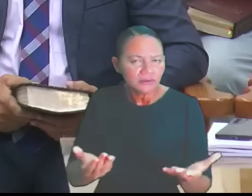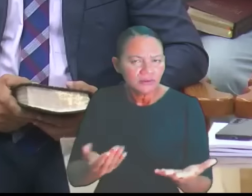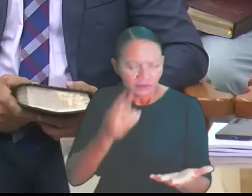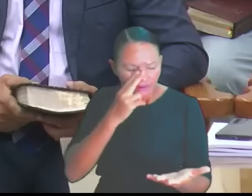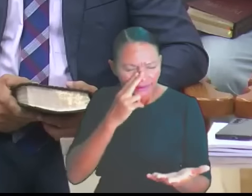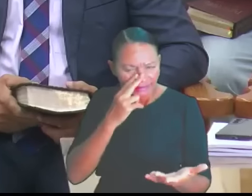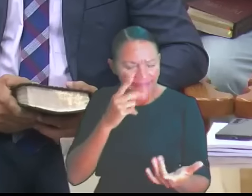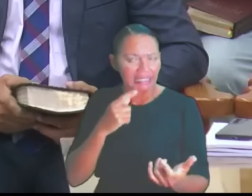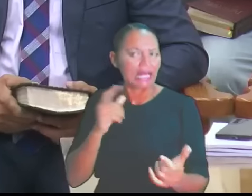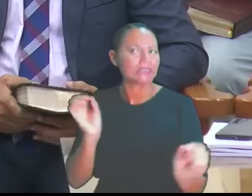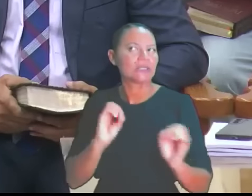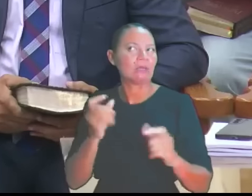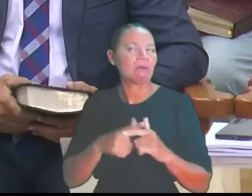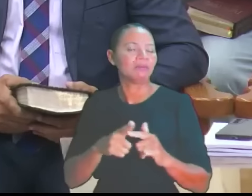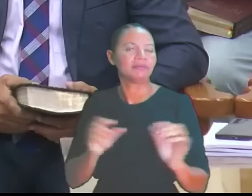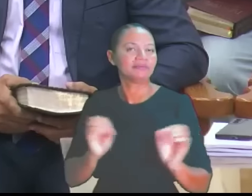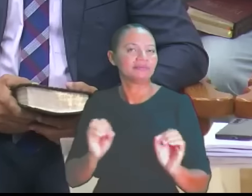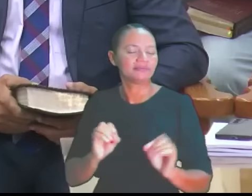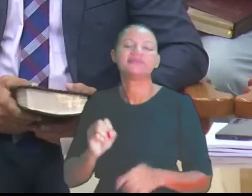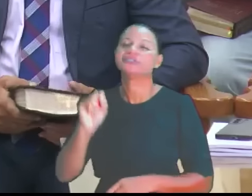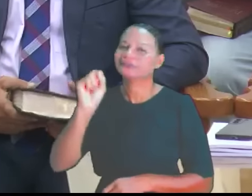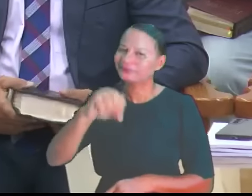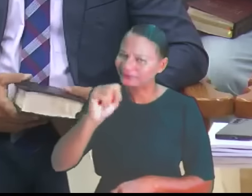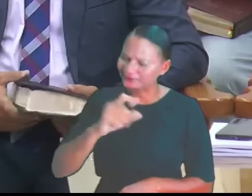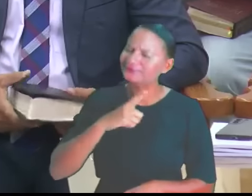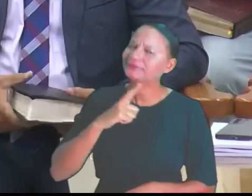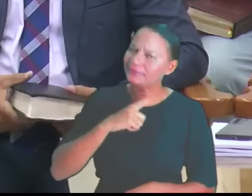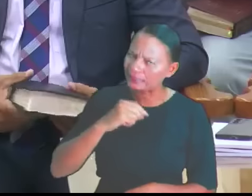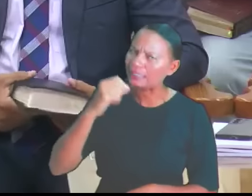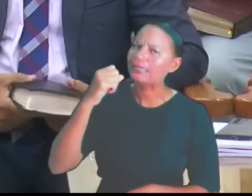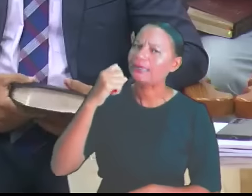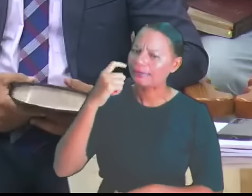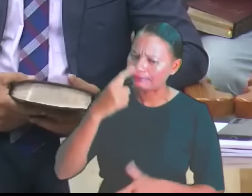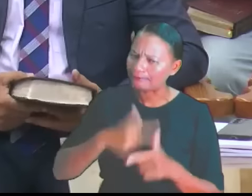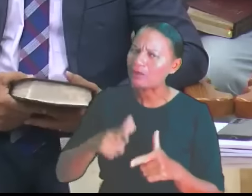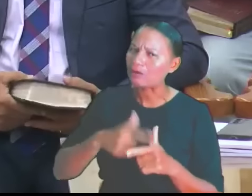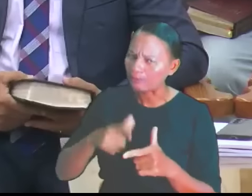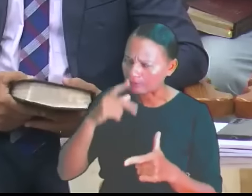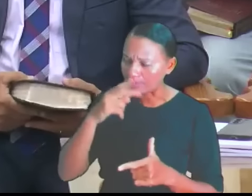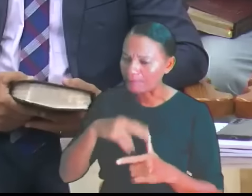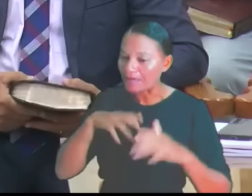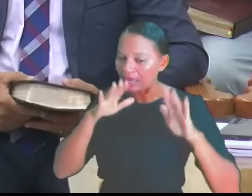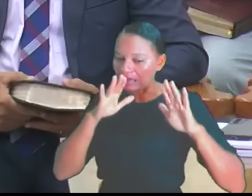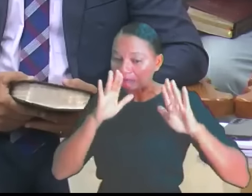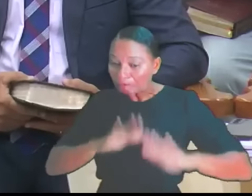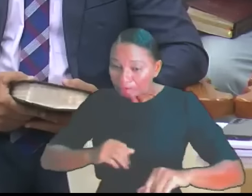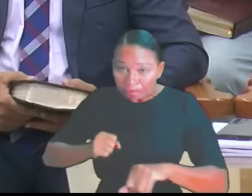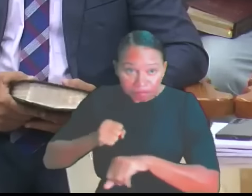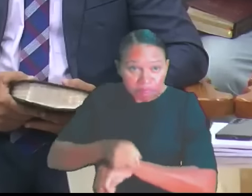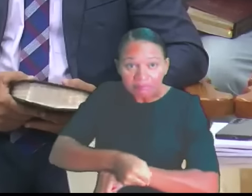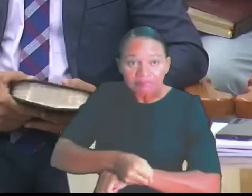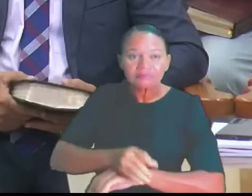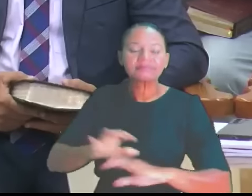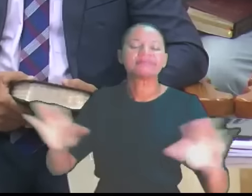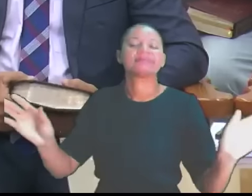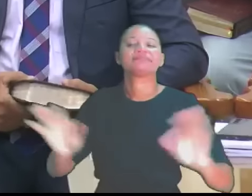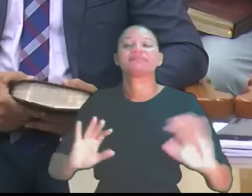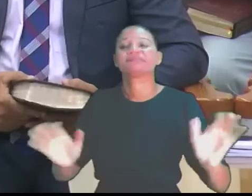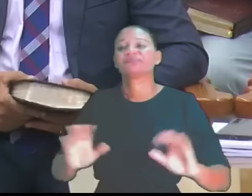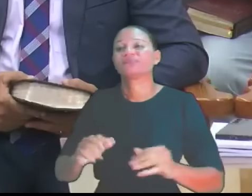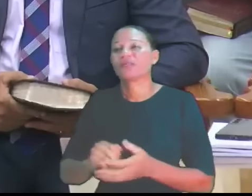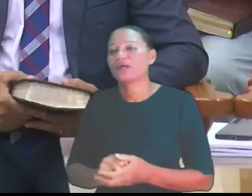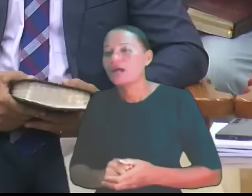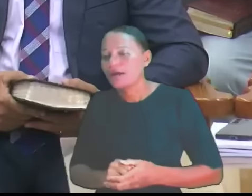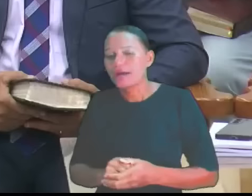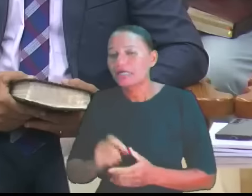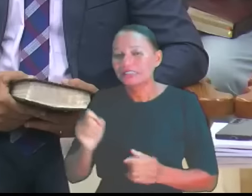irmão? Agora diga assim, passa. Não fica nela não, irmão. Esse negócio de prova de janeiro em janeiro, isso não é